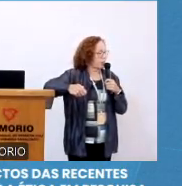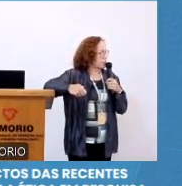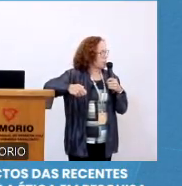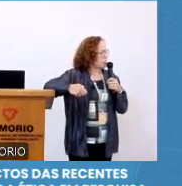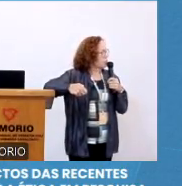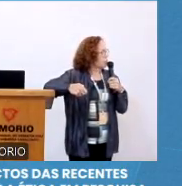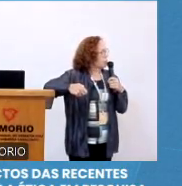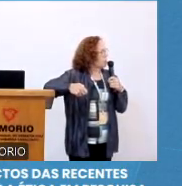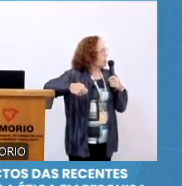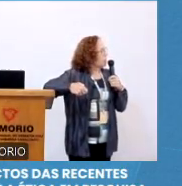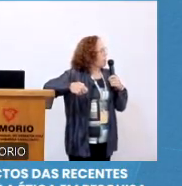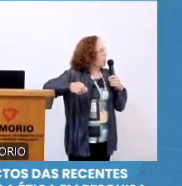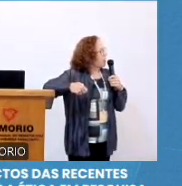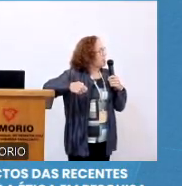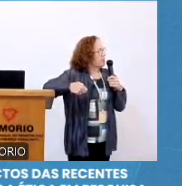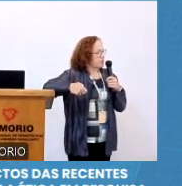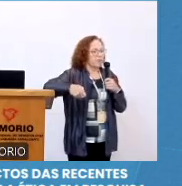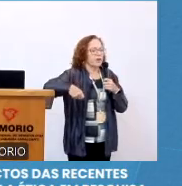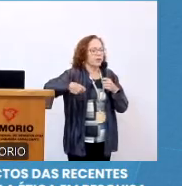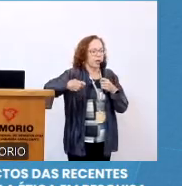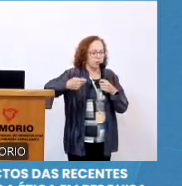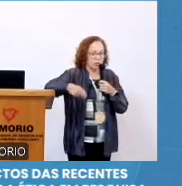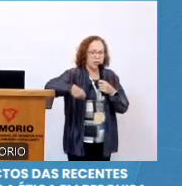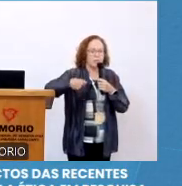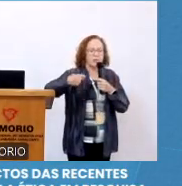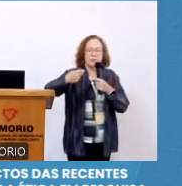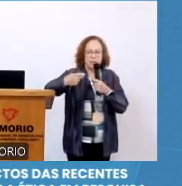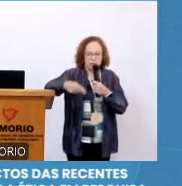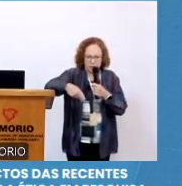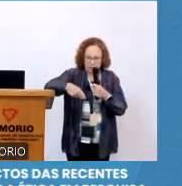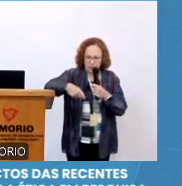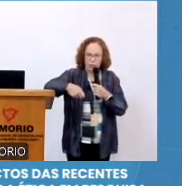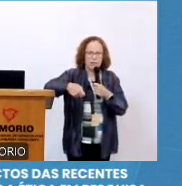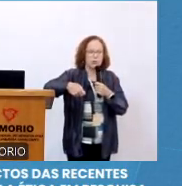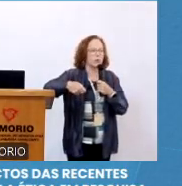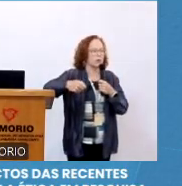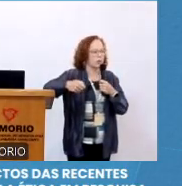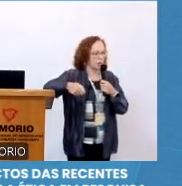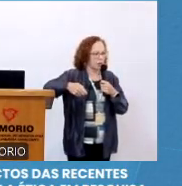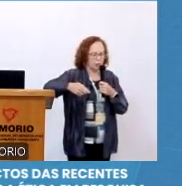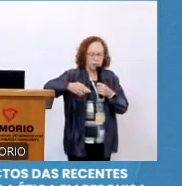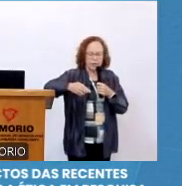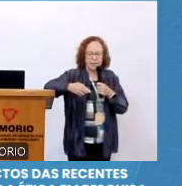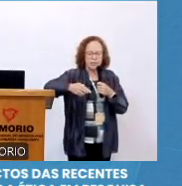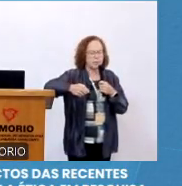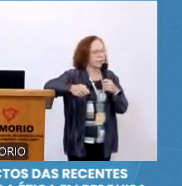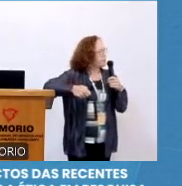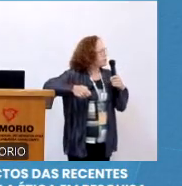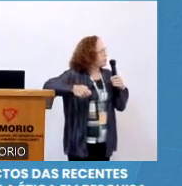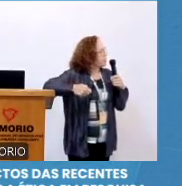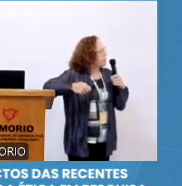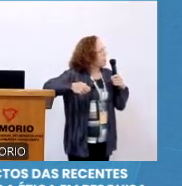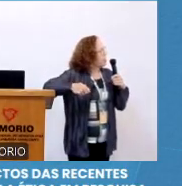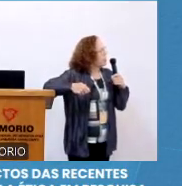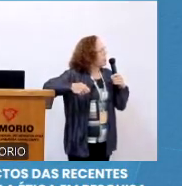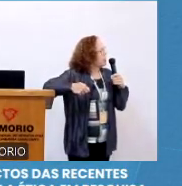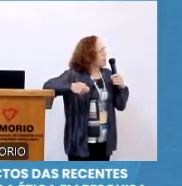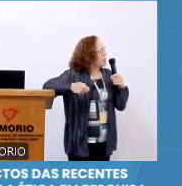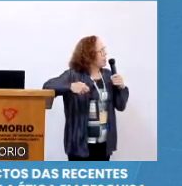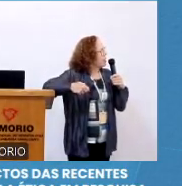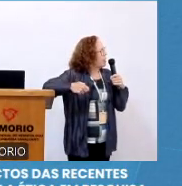pelo patrocinador, e deve ser feita aos CEPs, a instância regulatória e tudo mais, né?